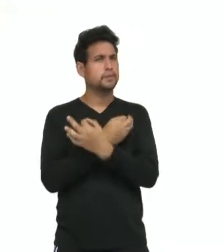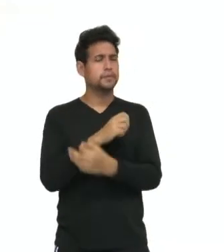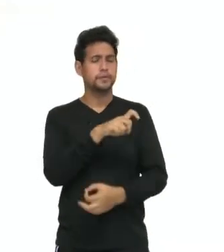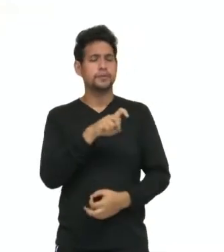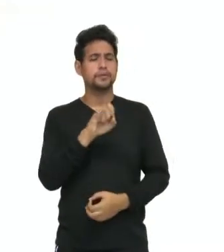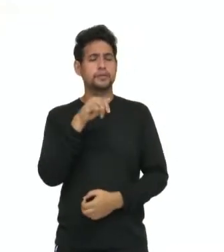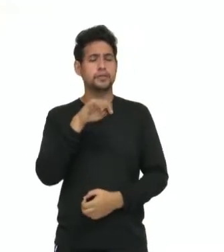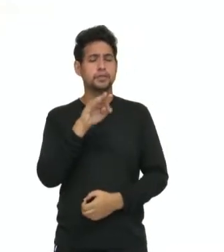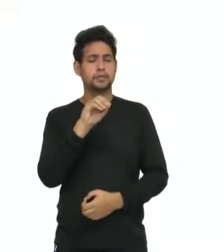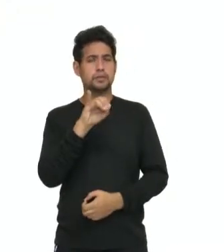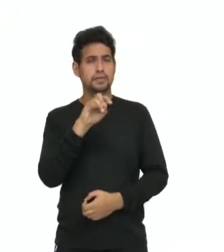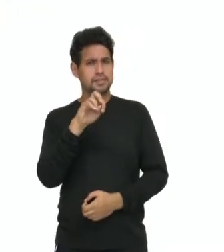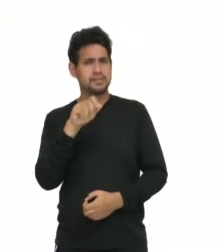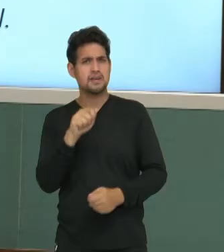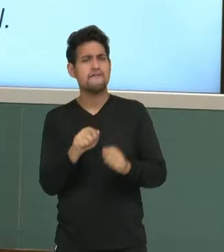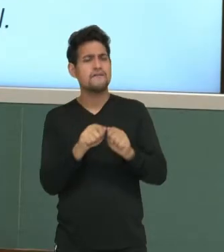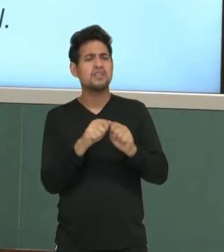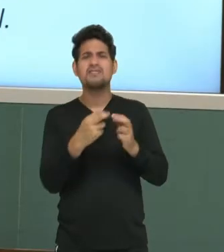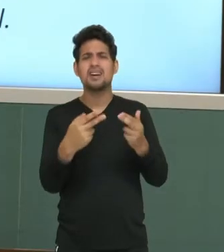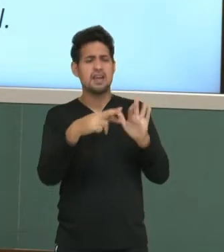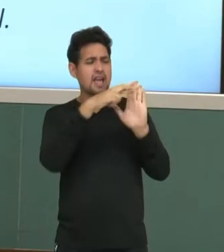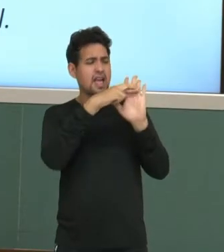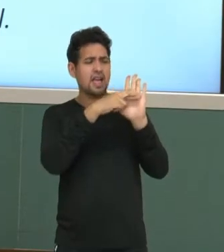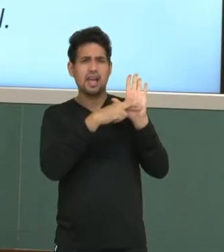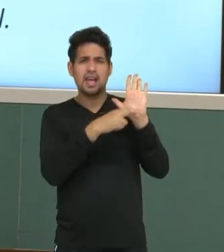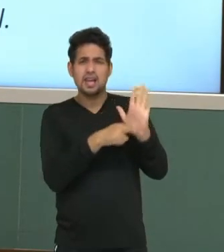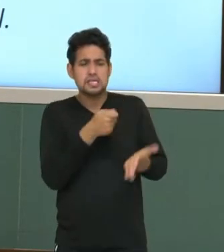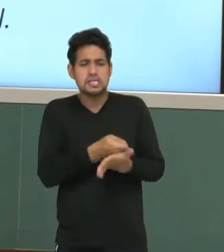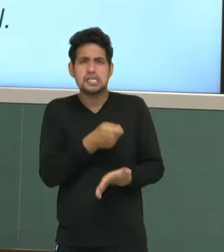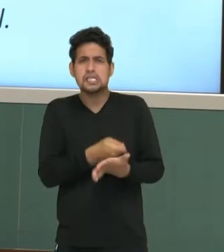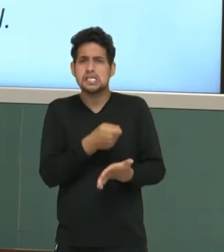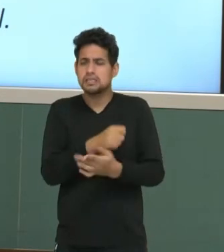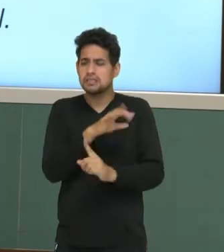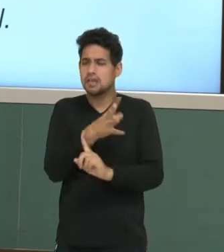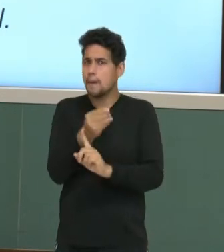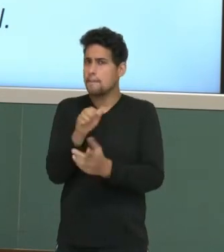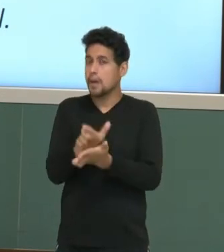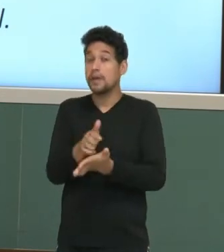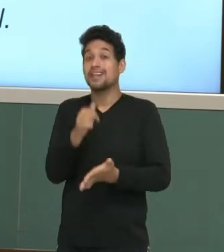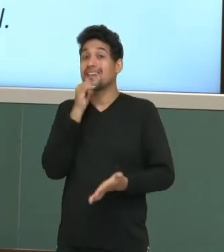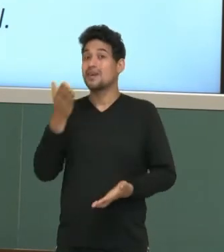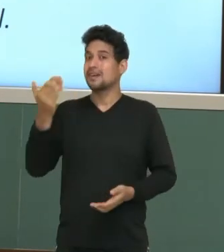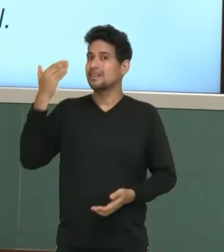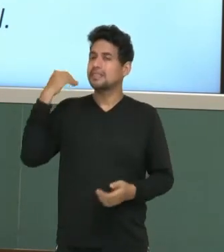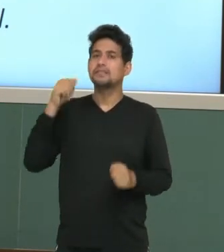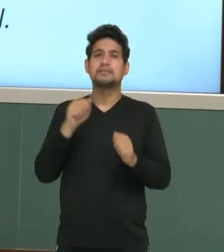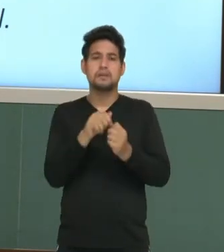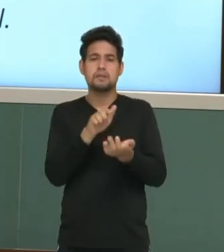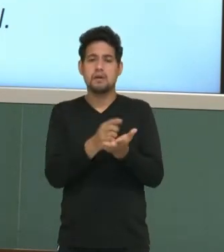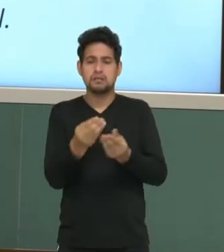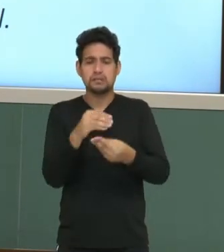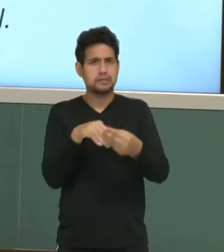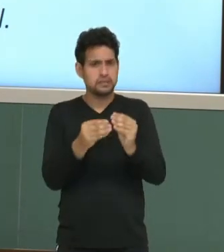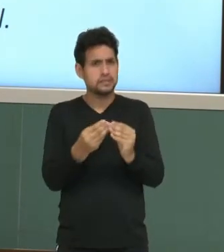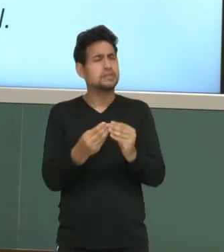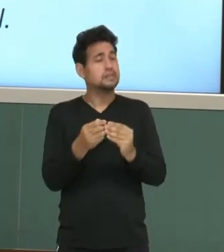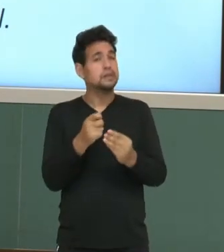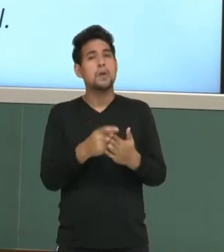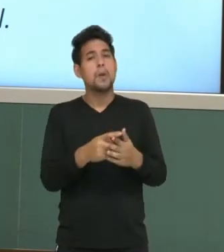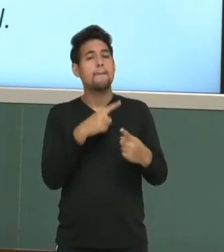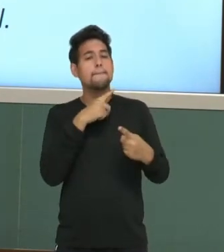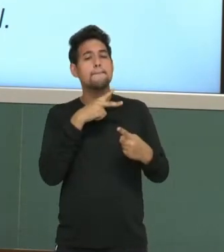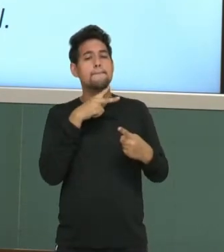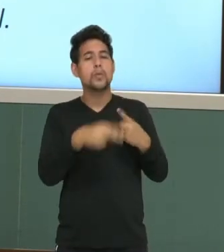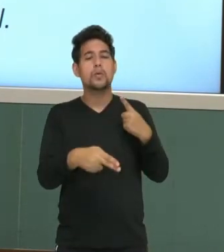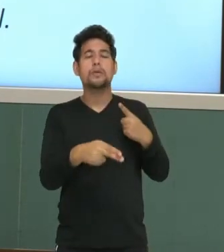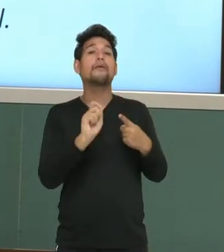regras bem rígidas para a arte com papéis. Então, fazer esses origamis era uma arte muito rígida, proibindo o